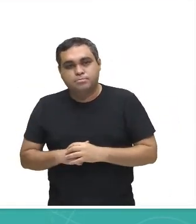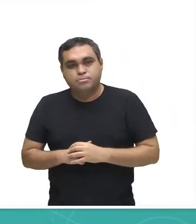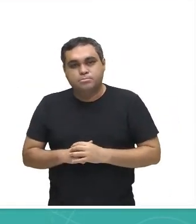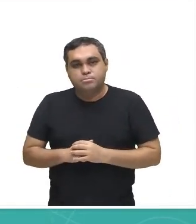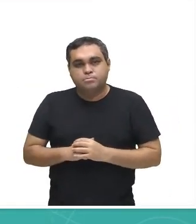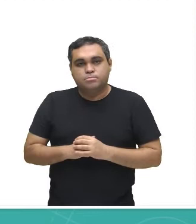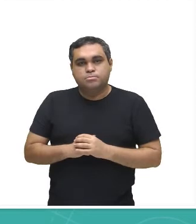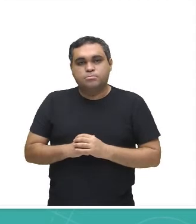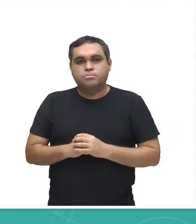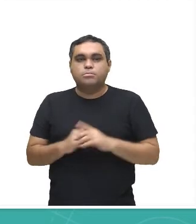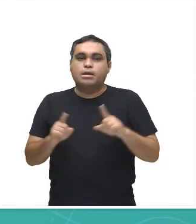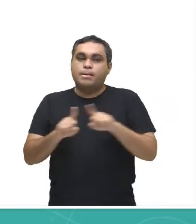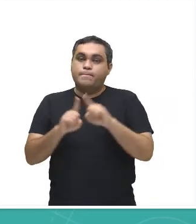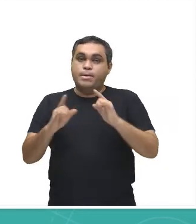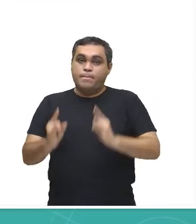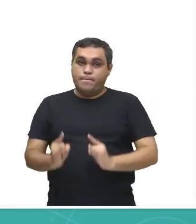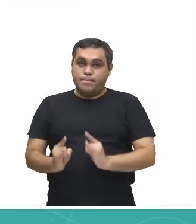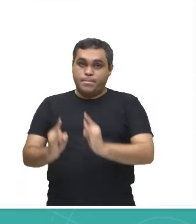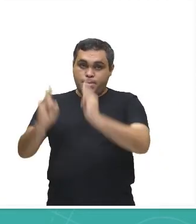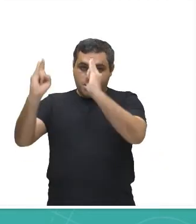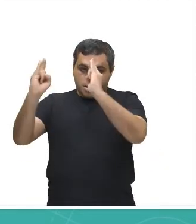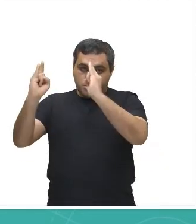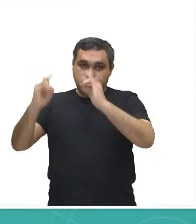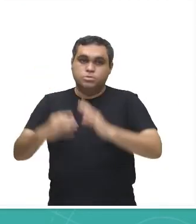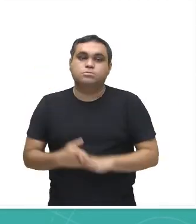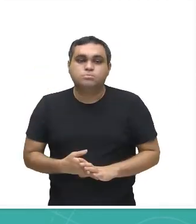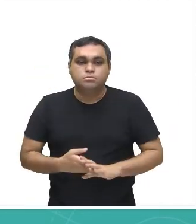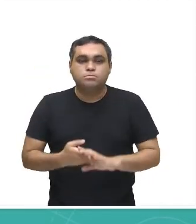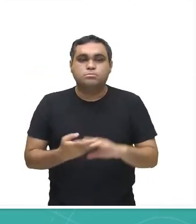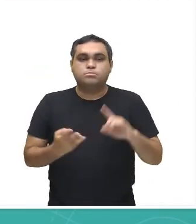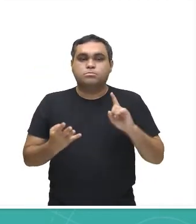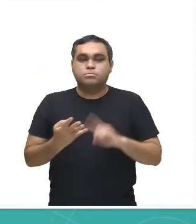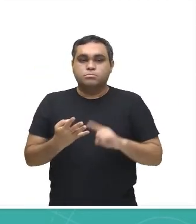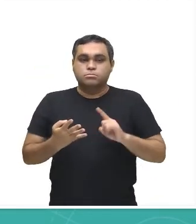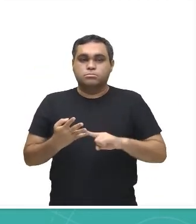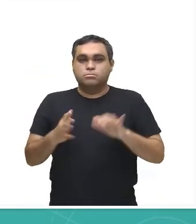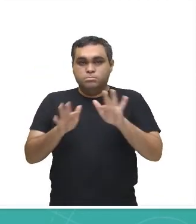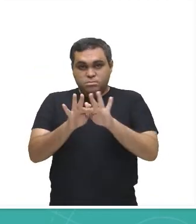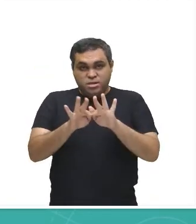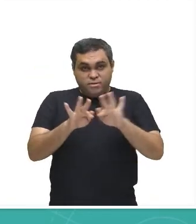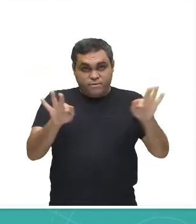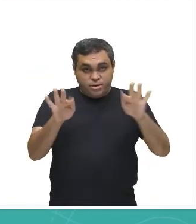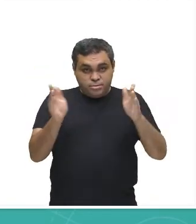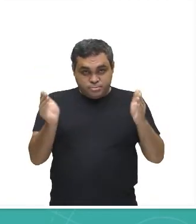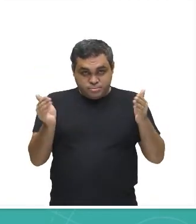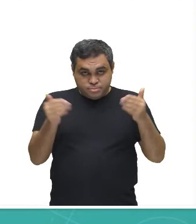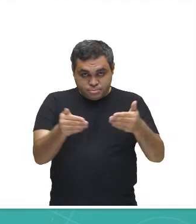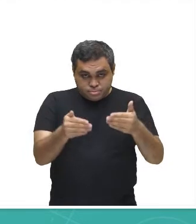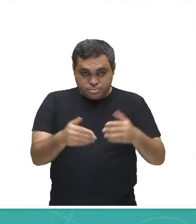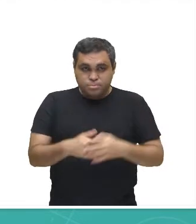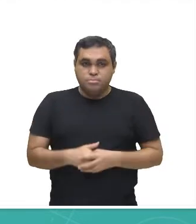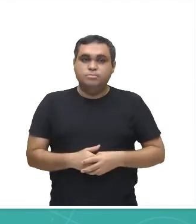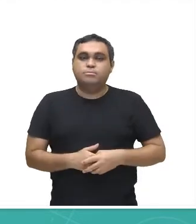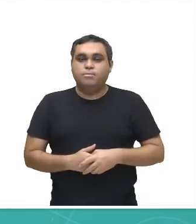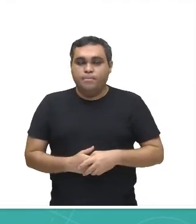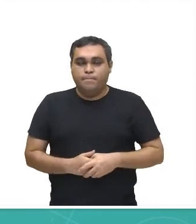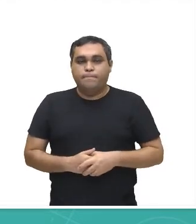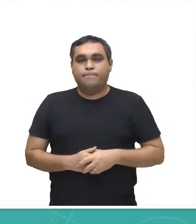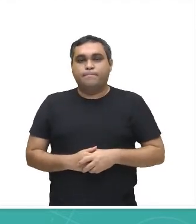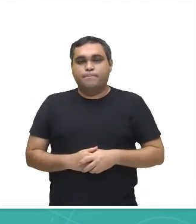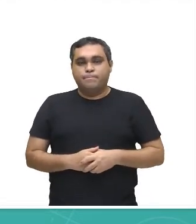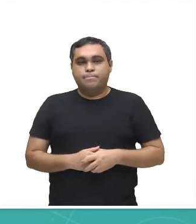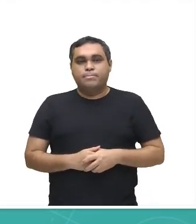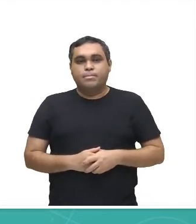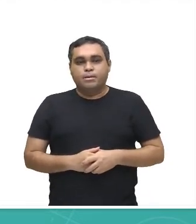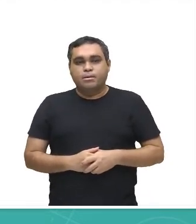prédios, construções. Specific phrases, para frases, para lugares, frases específicas, ok? Então, o at é